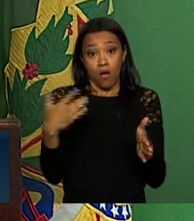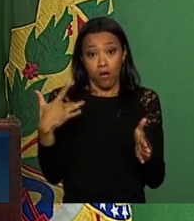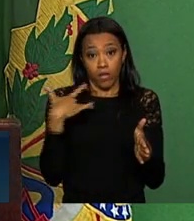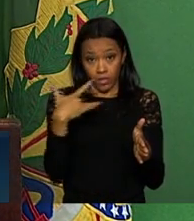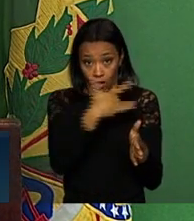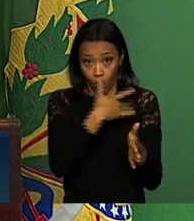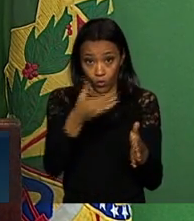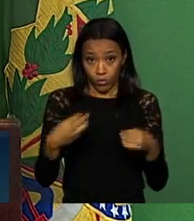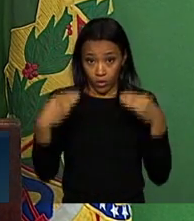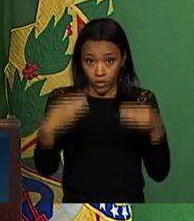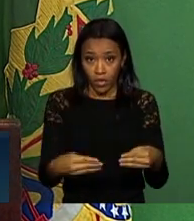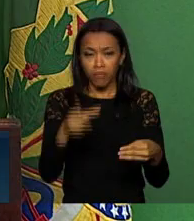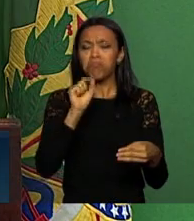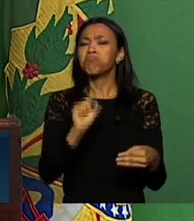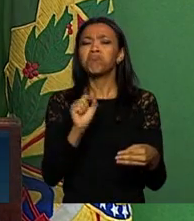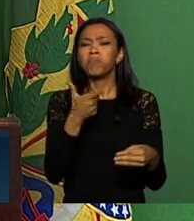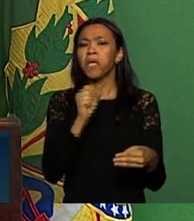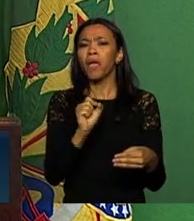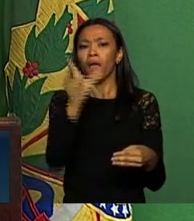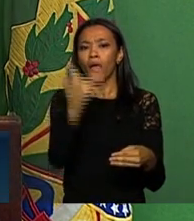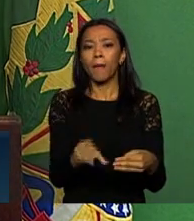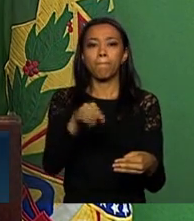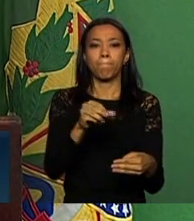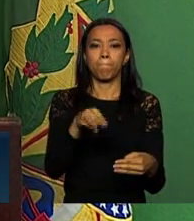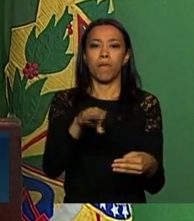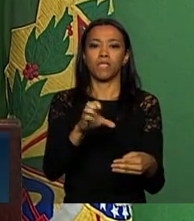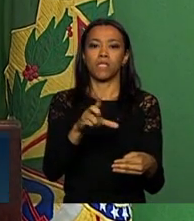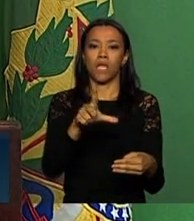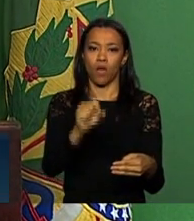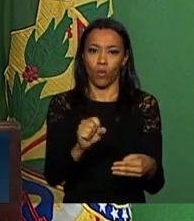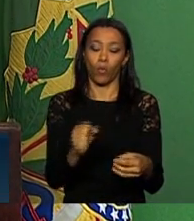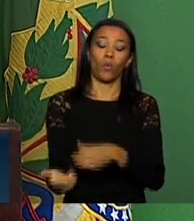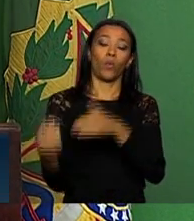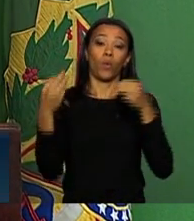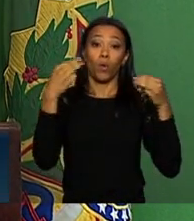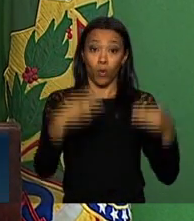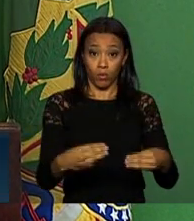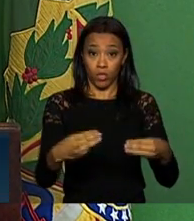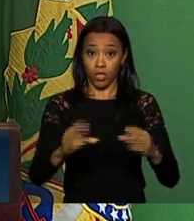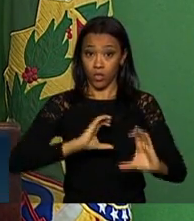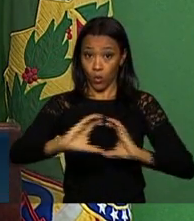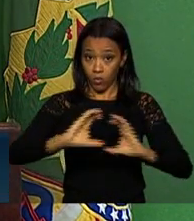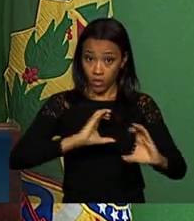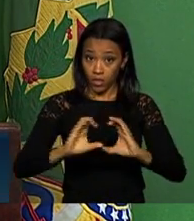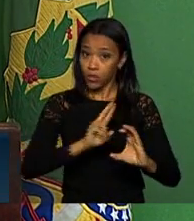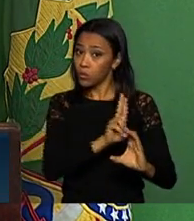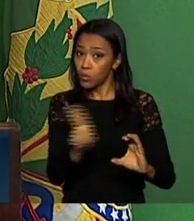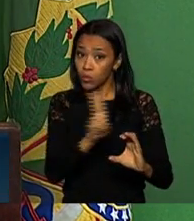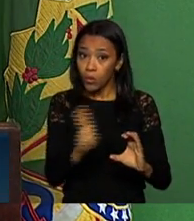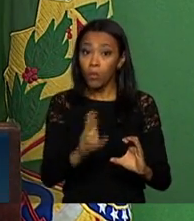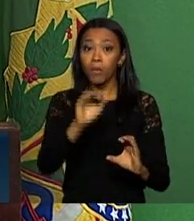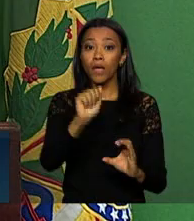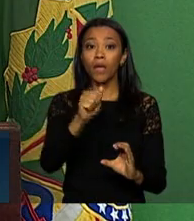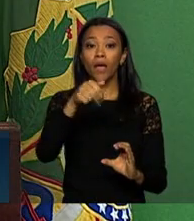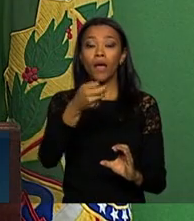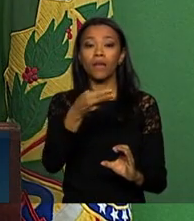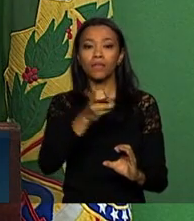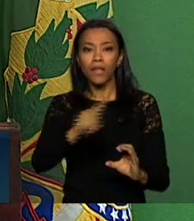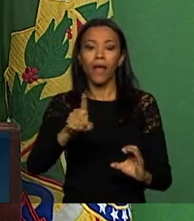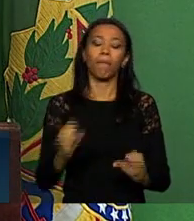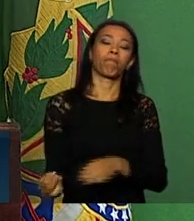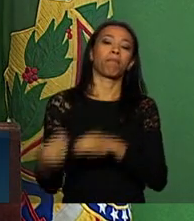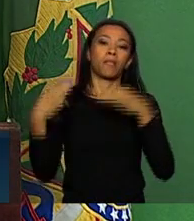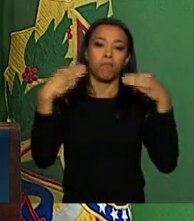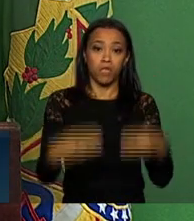como Ministro o ministro Marcelo Castro o ministério das Comunicações o ministro andé Figueiredo o